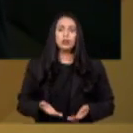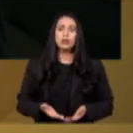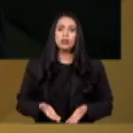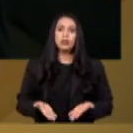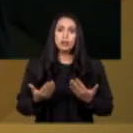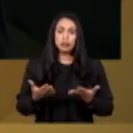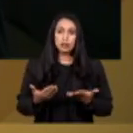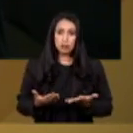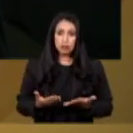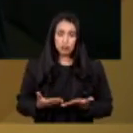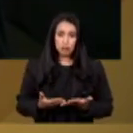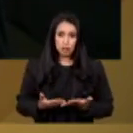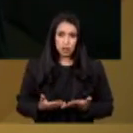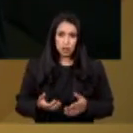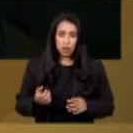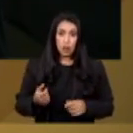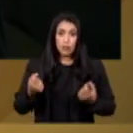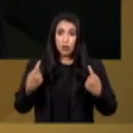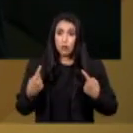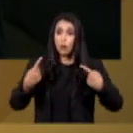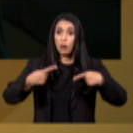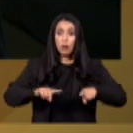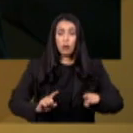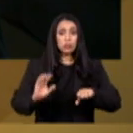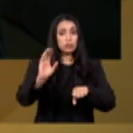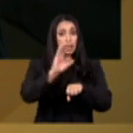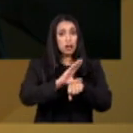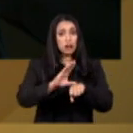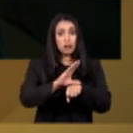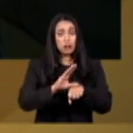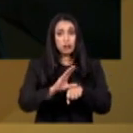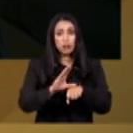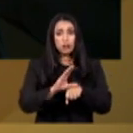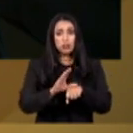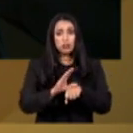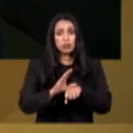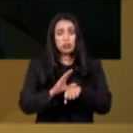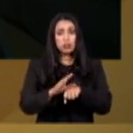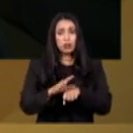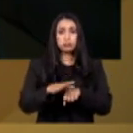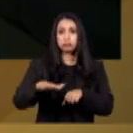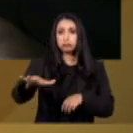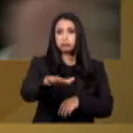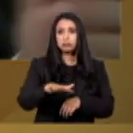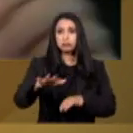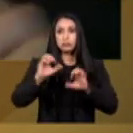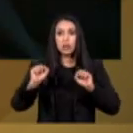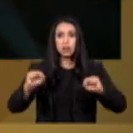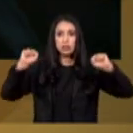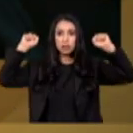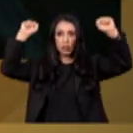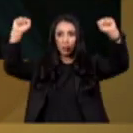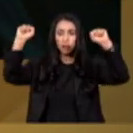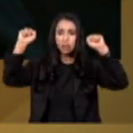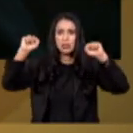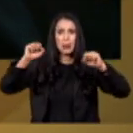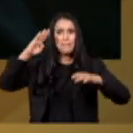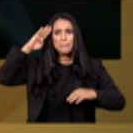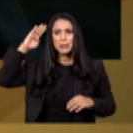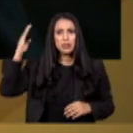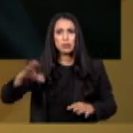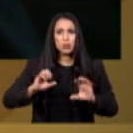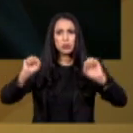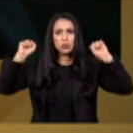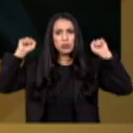é uma rebeldia institucional o parte da maioria dos tribunais principalmente aqueles tribunais com